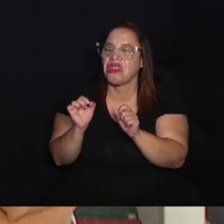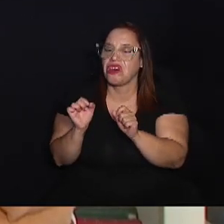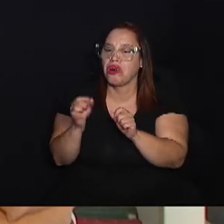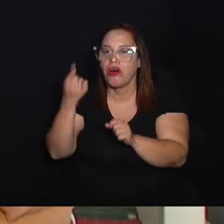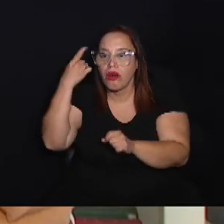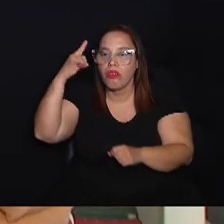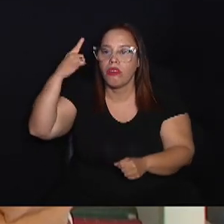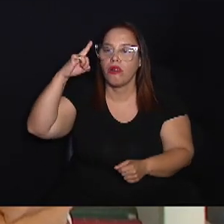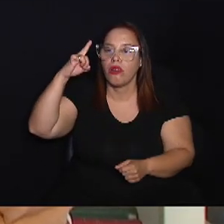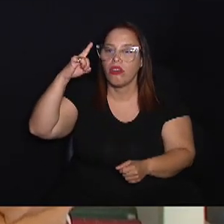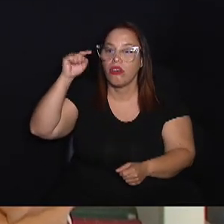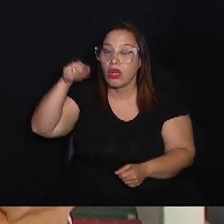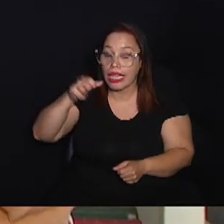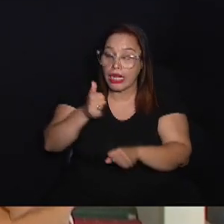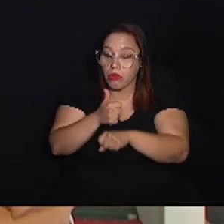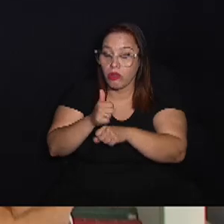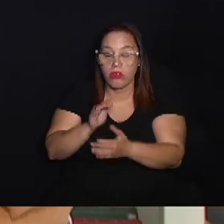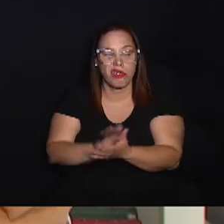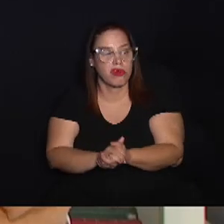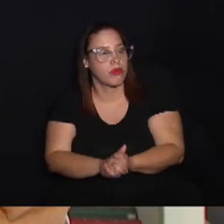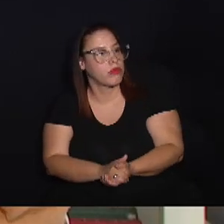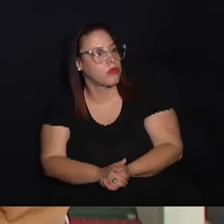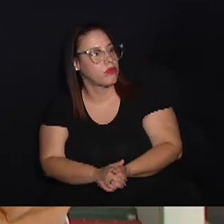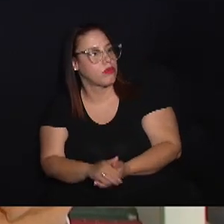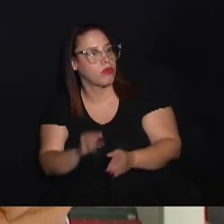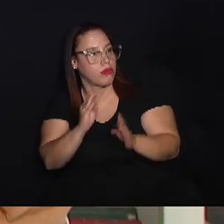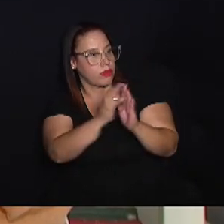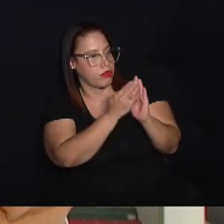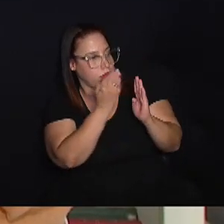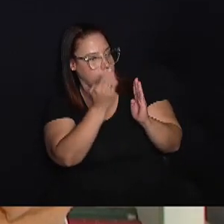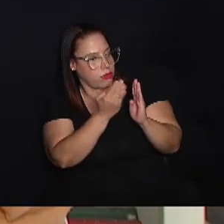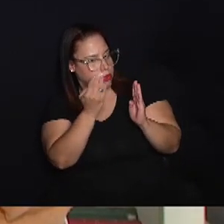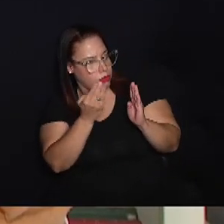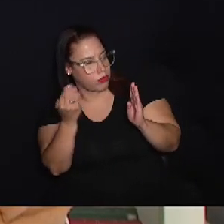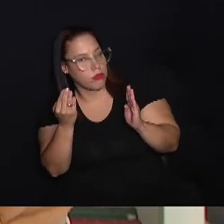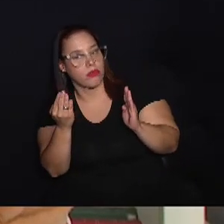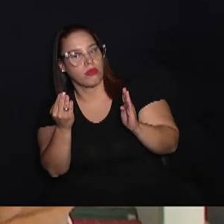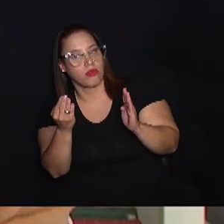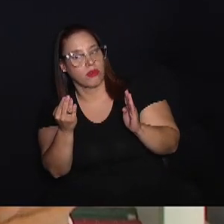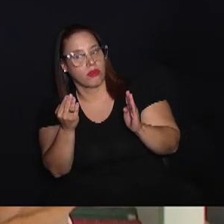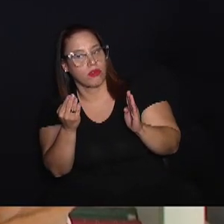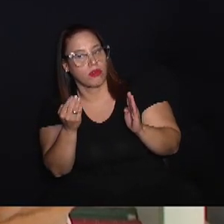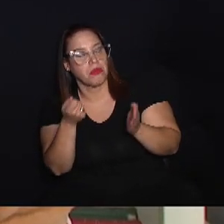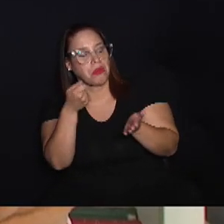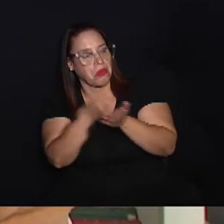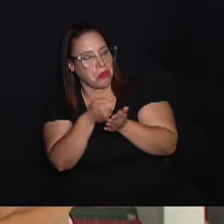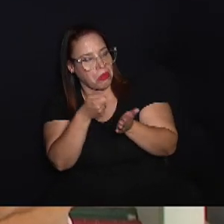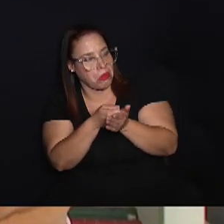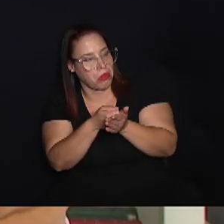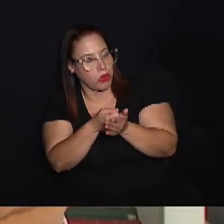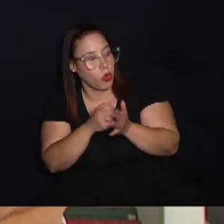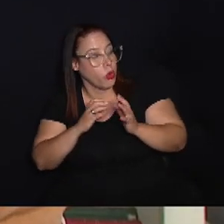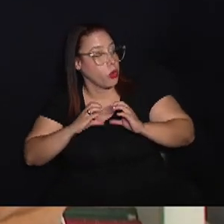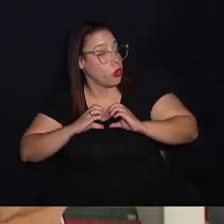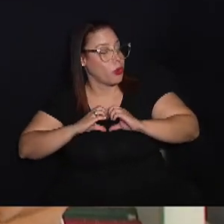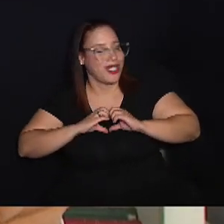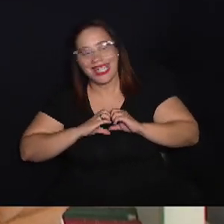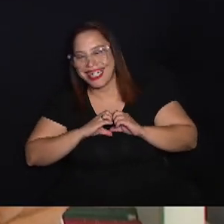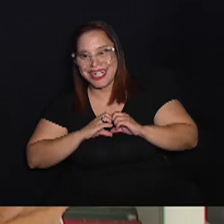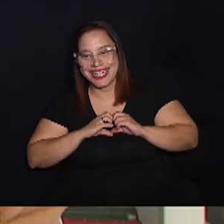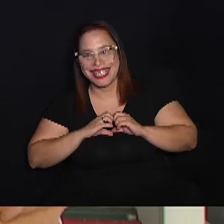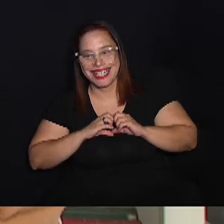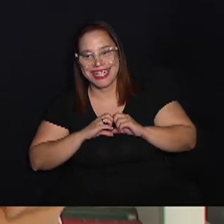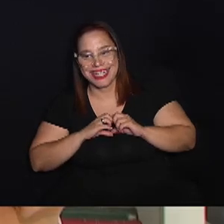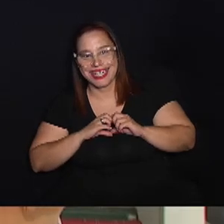dia a dia desse profissional? O bibliotecário, ele tem uma atuação apaixonante. Ele vai